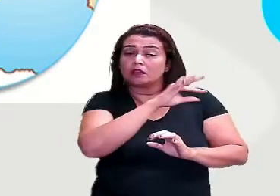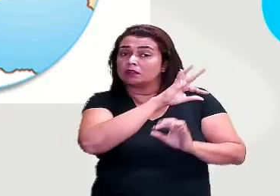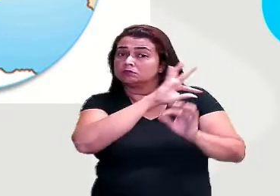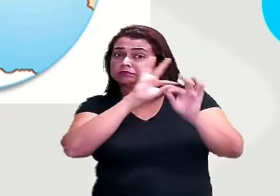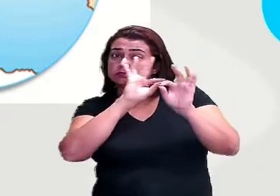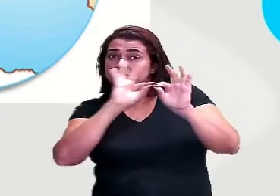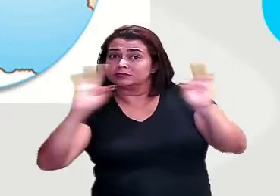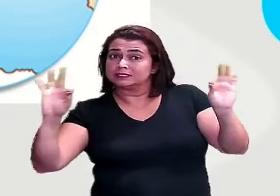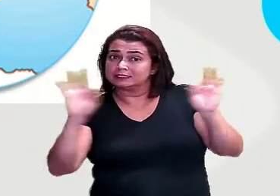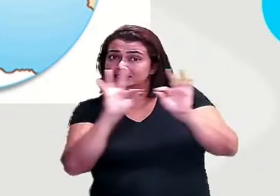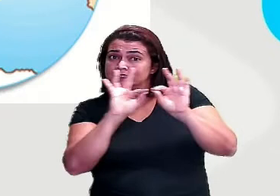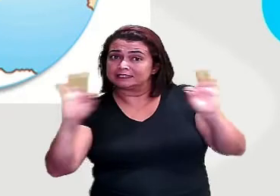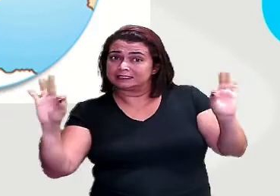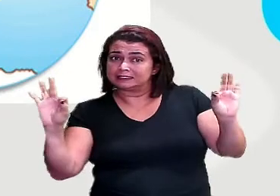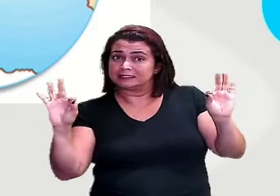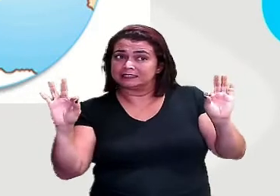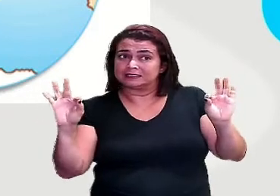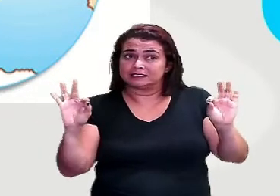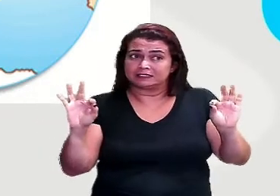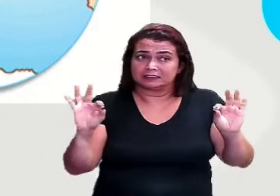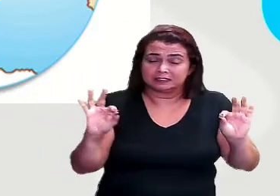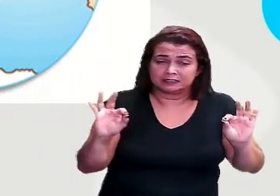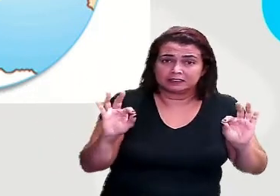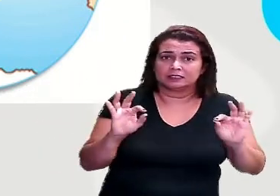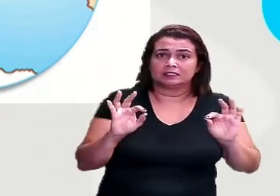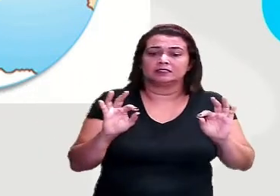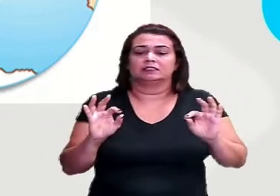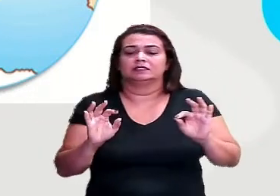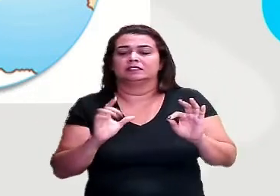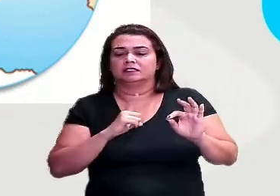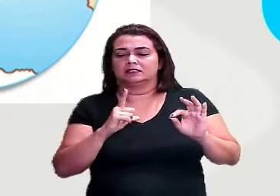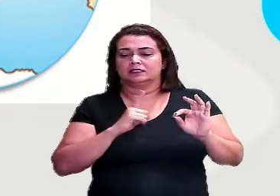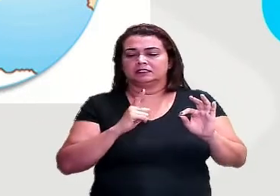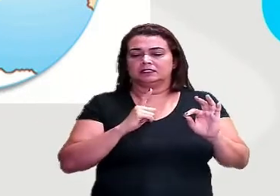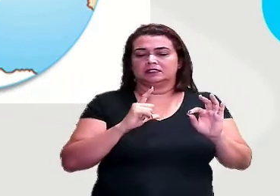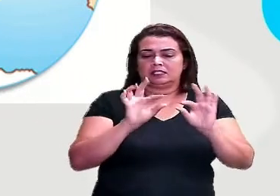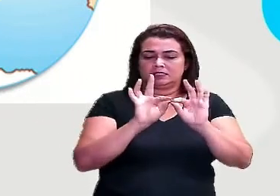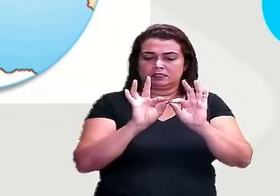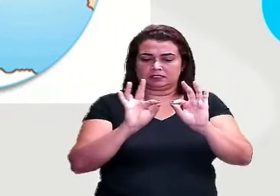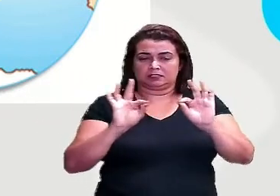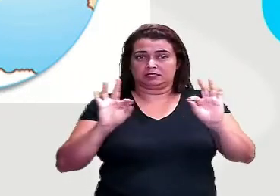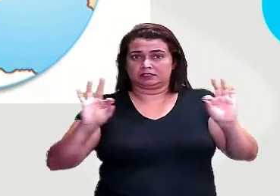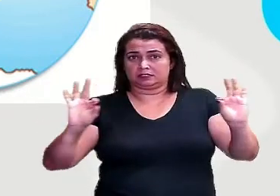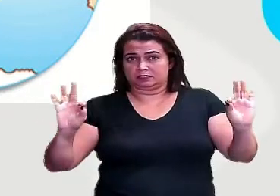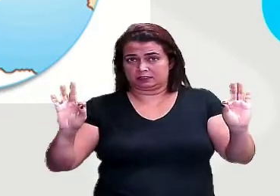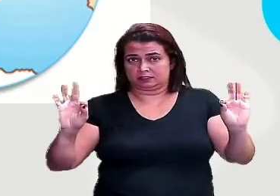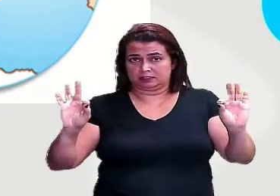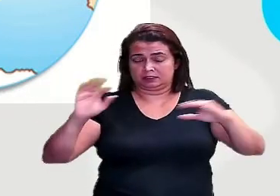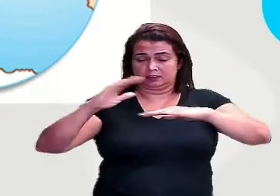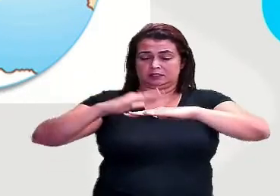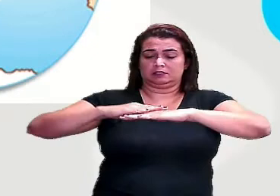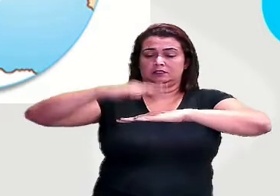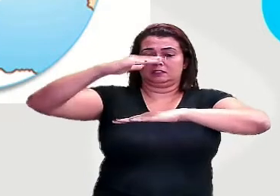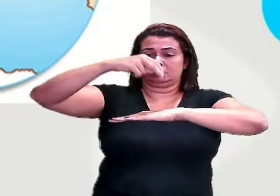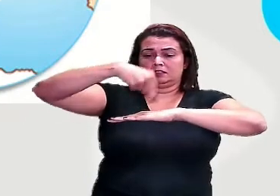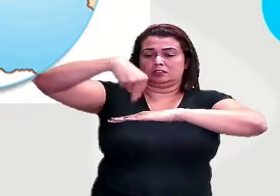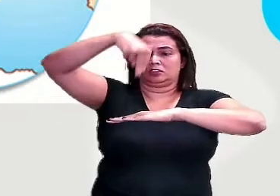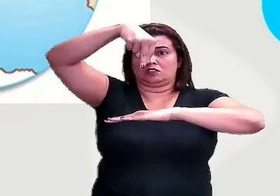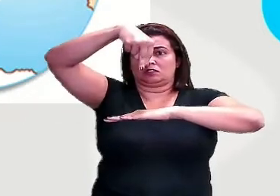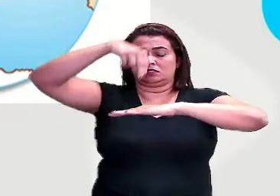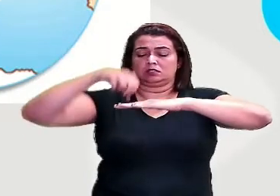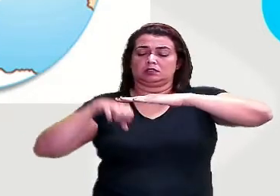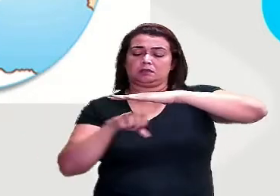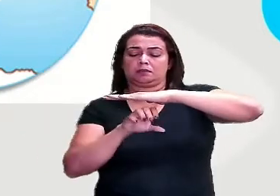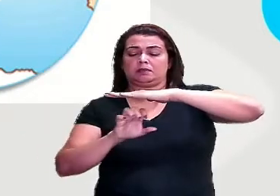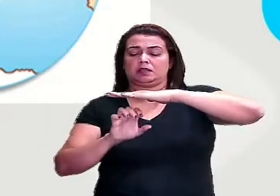hemisfério norte. E o que está abaixo da linha do Equador é o hemisfério sul, certo? Na figura,